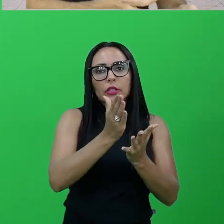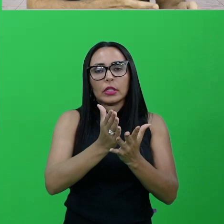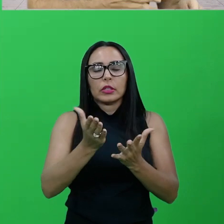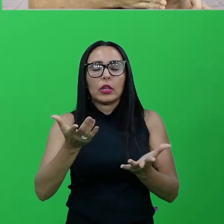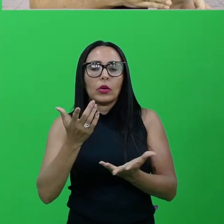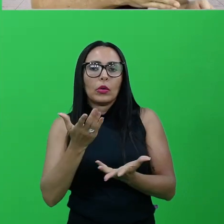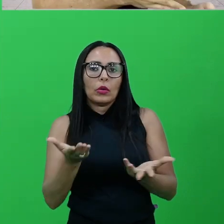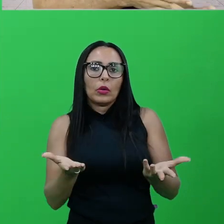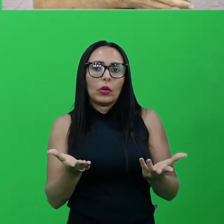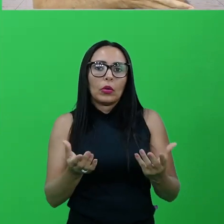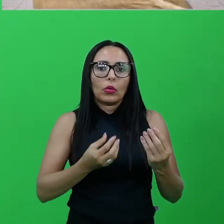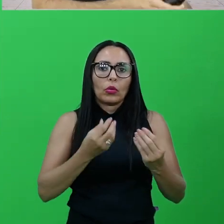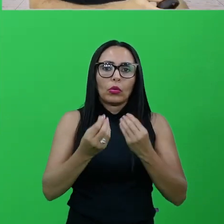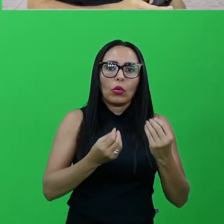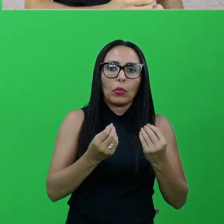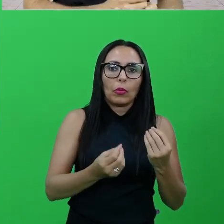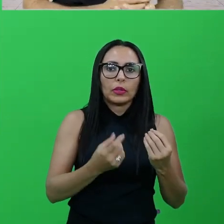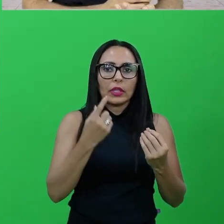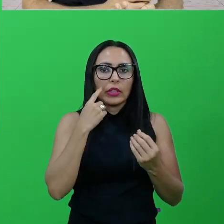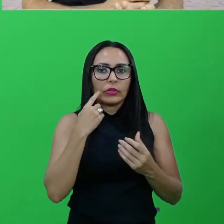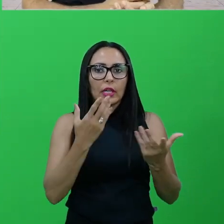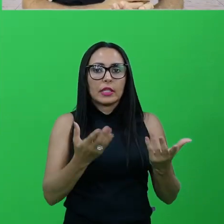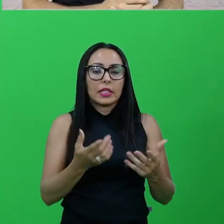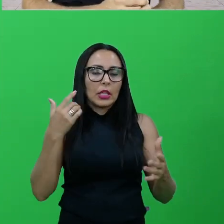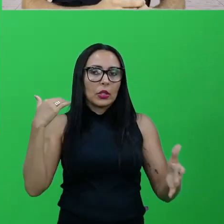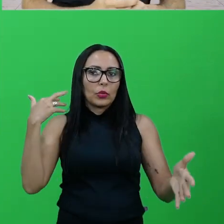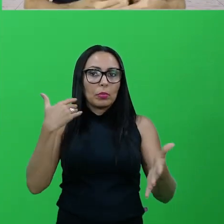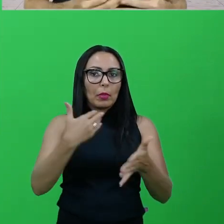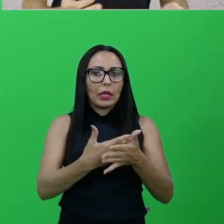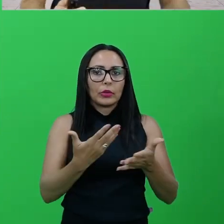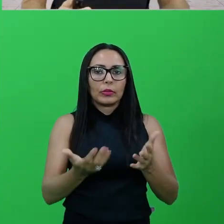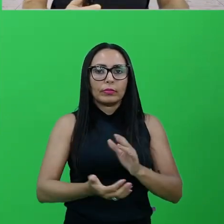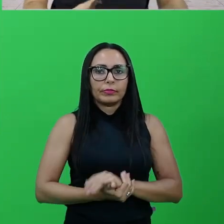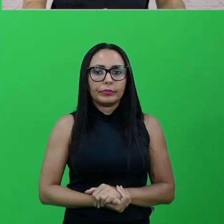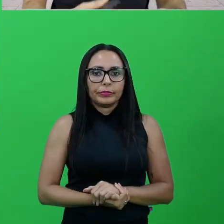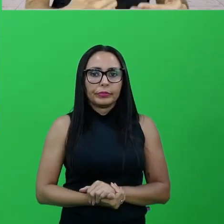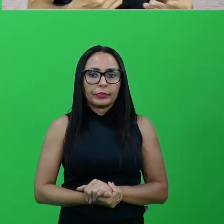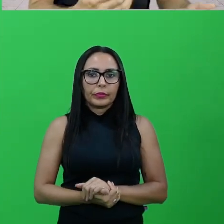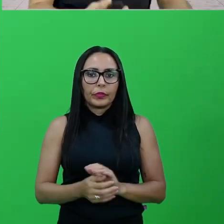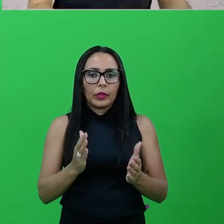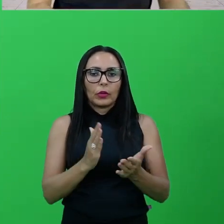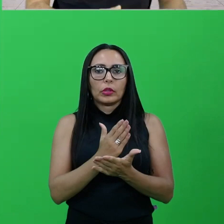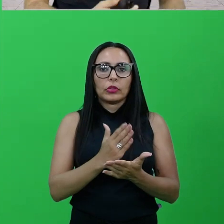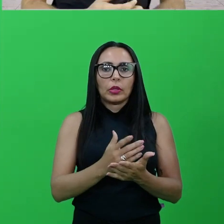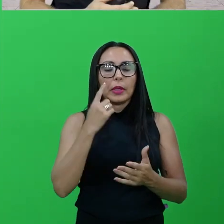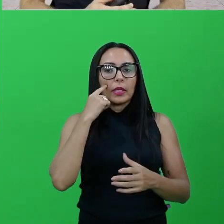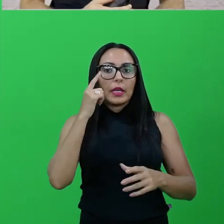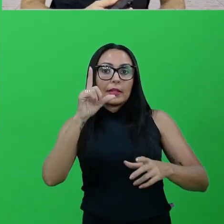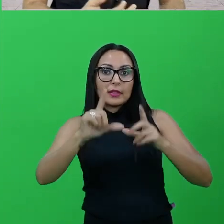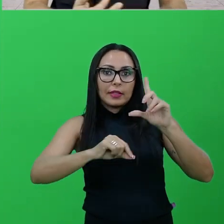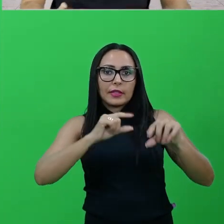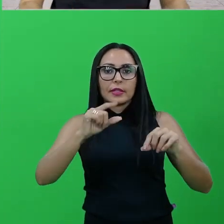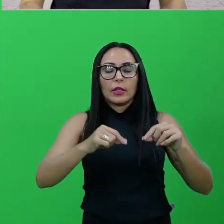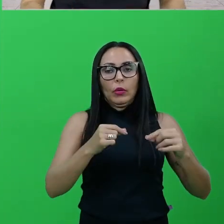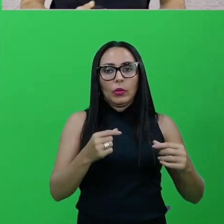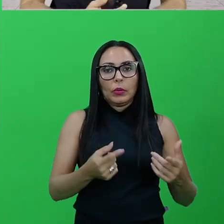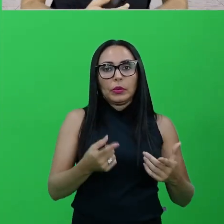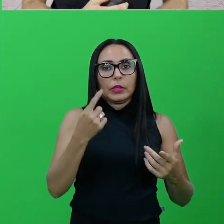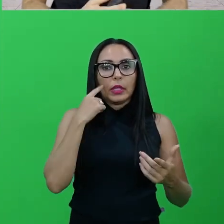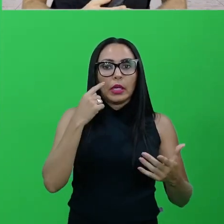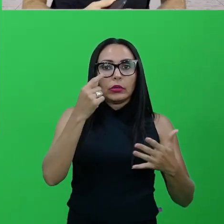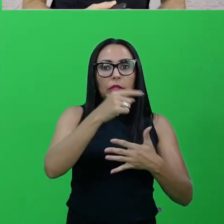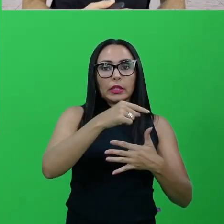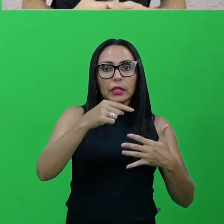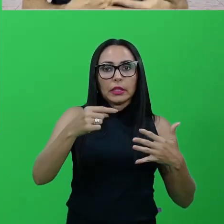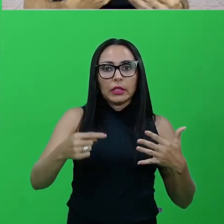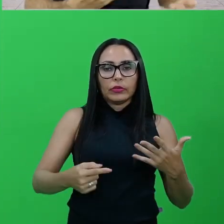idealmente, né, o que é que aquilo deve trazer como impacto, né? E outras questões, como a seleção, né, de alternativas a